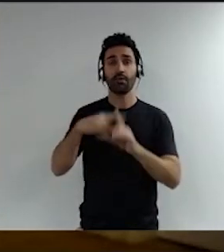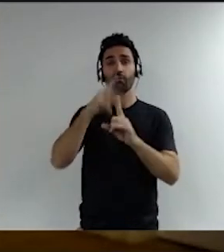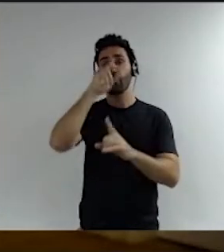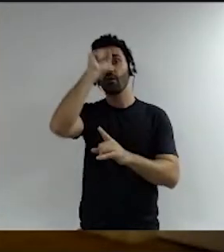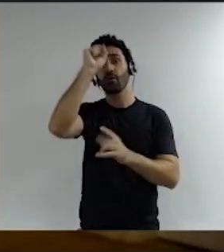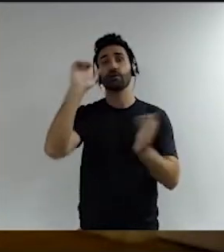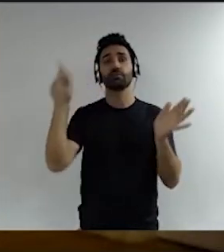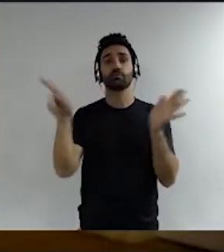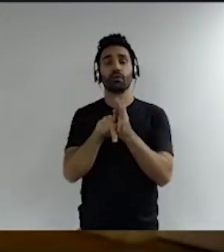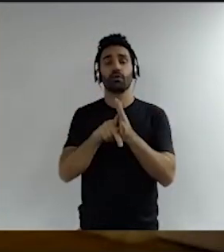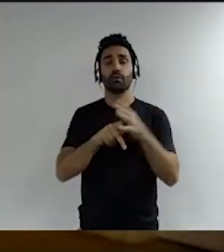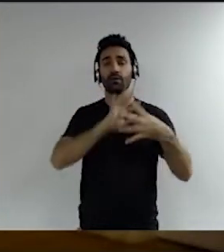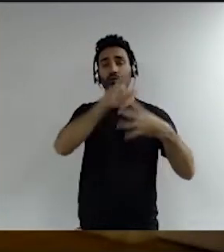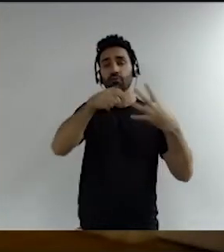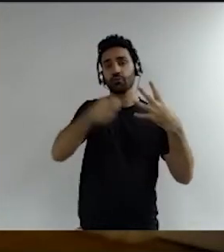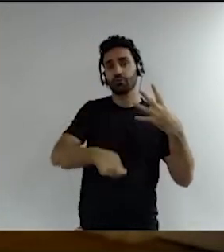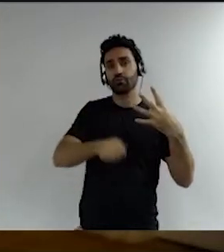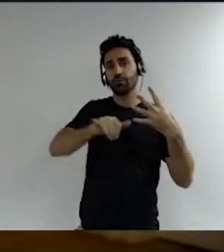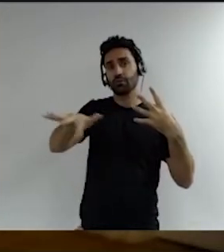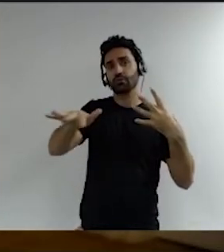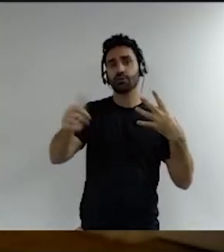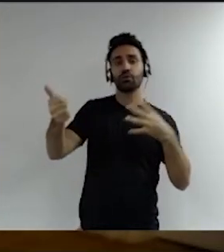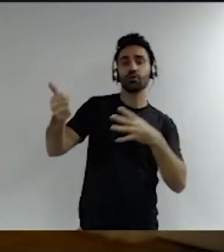pela jurisprudência do que pela doutrina.